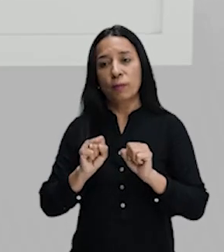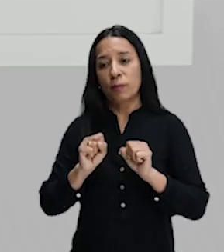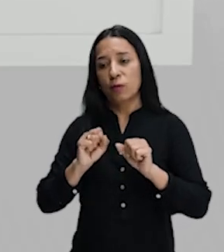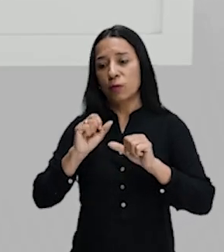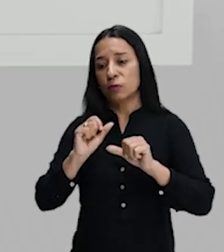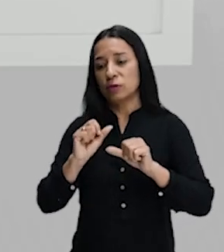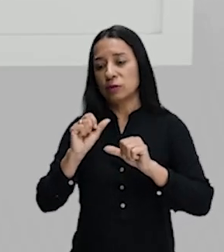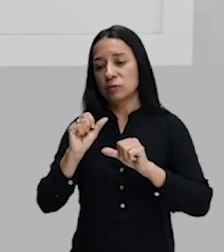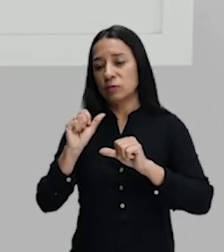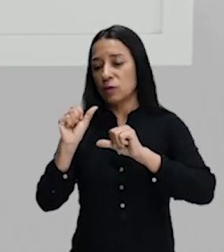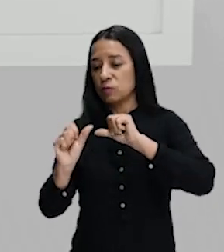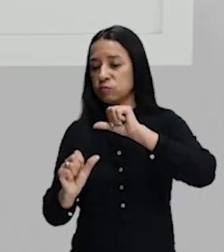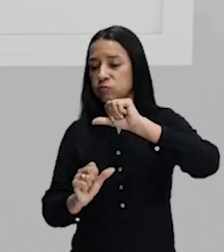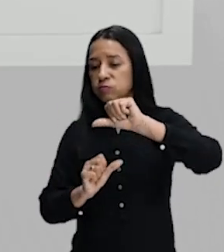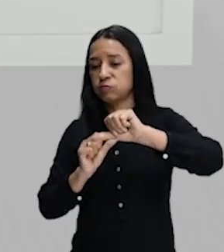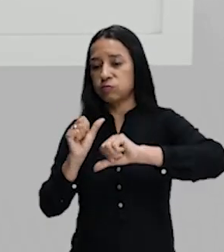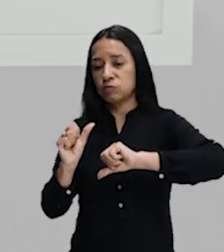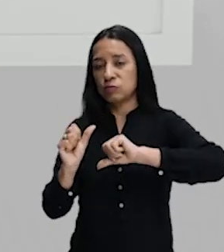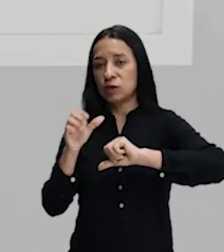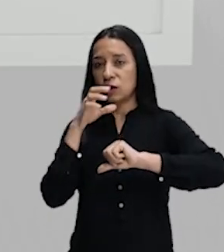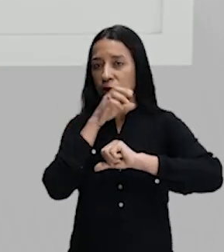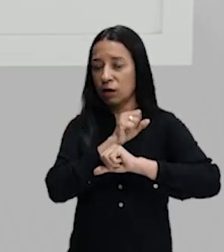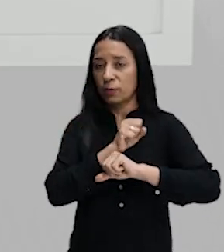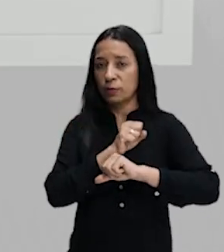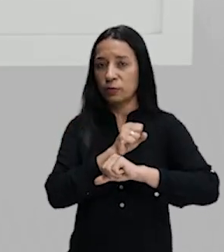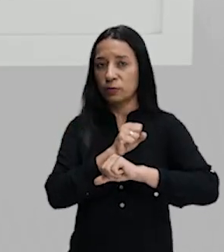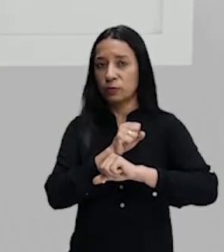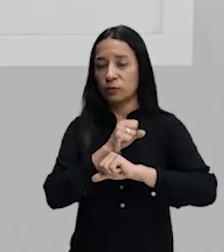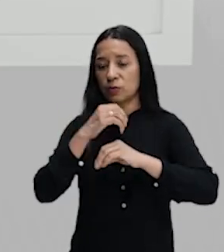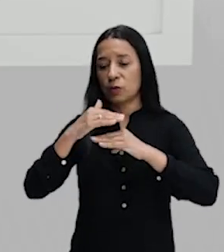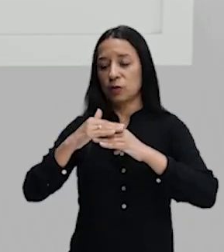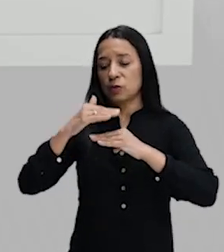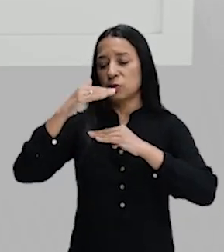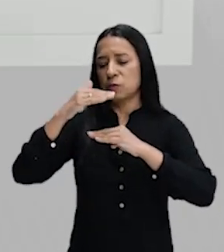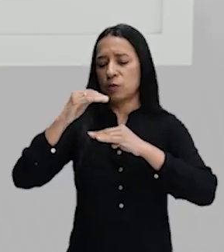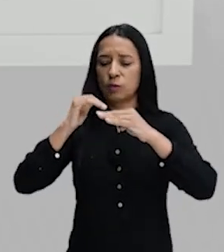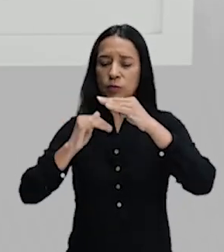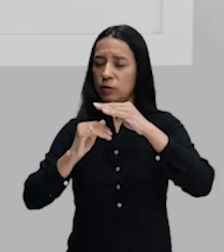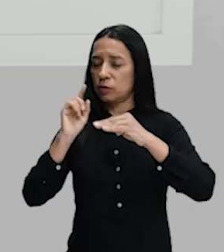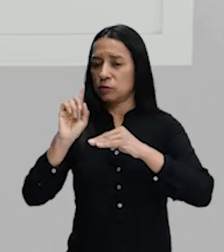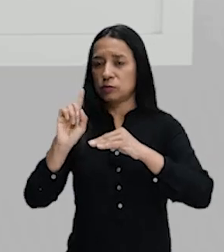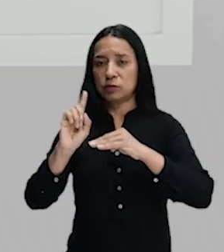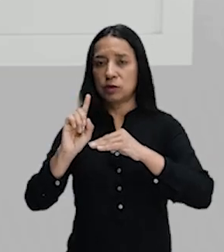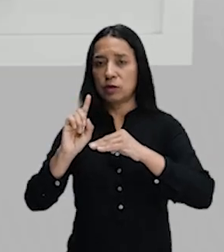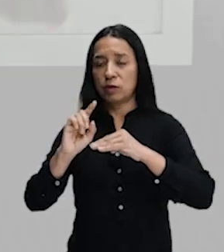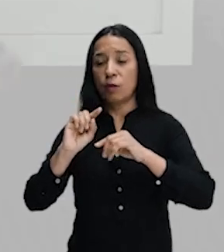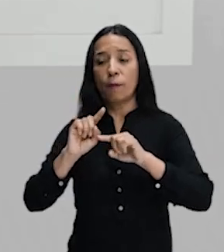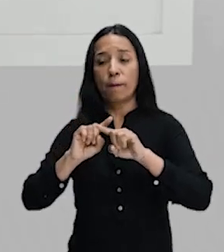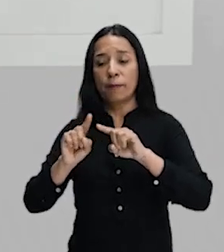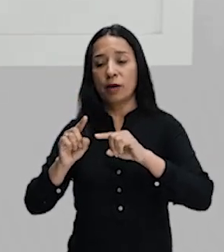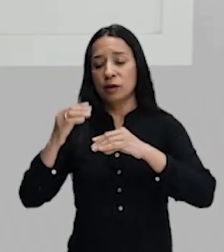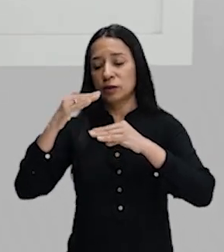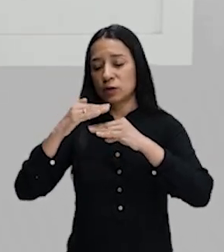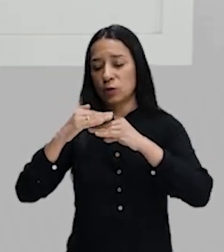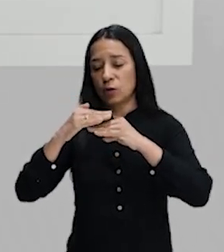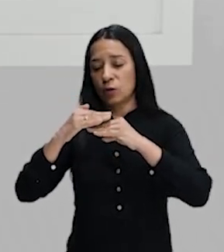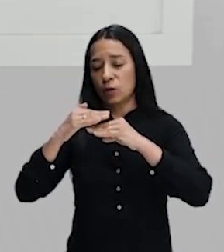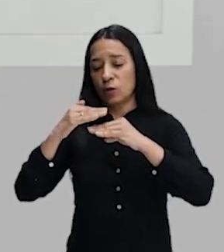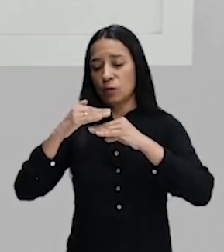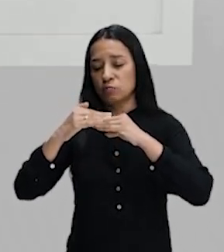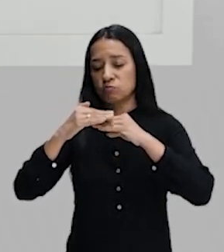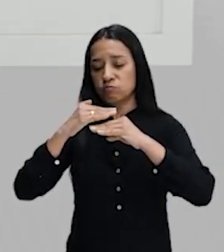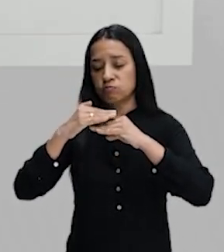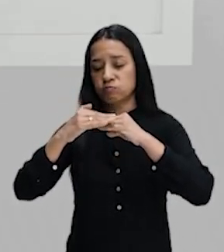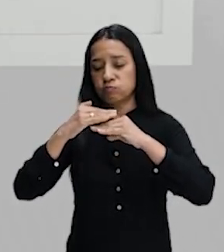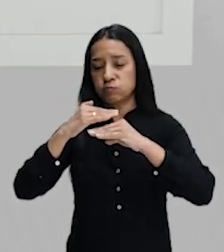inverter rapidamente, tá certo? Não o de cima com o de baixo, mas pontos embaixo, né, fazendo uma